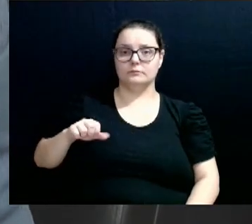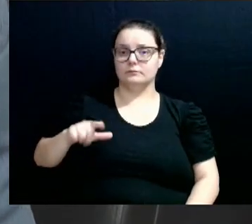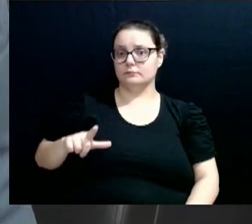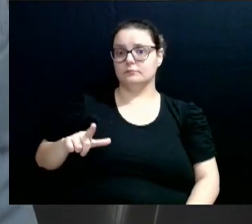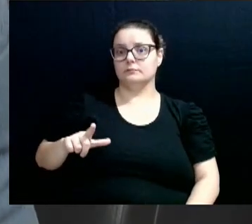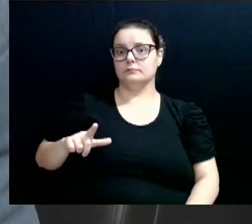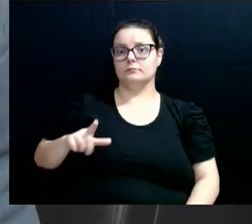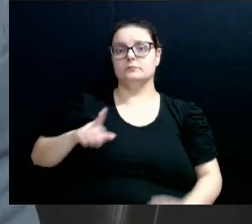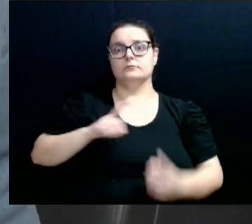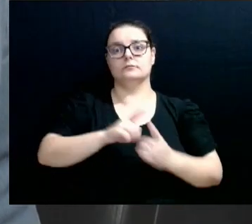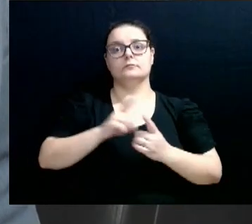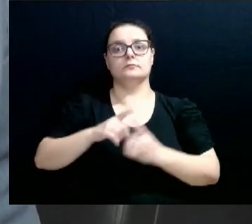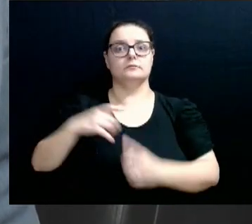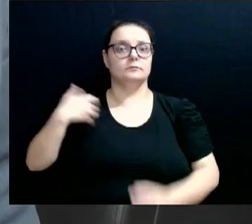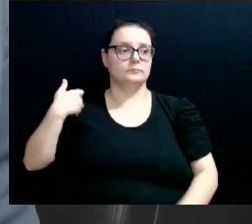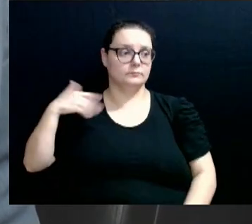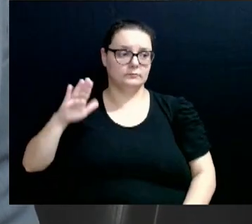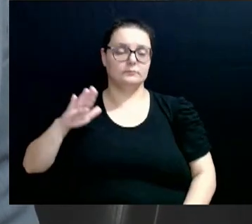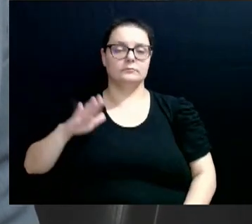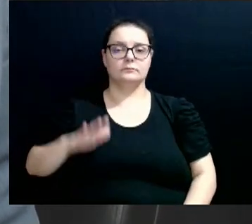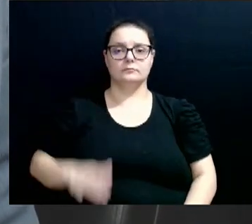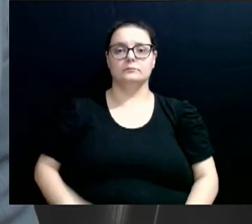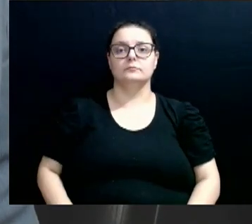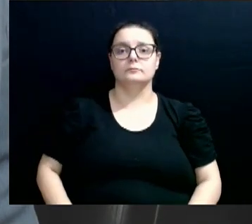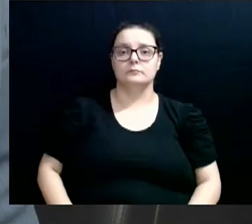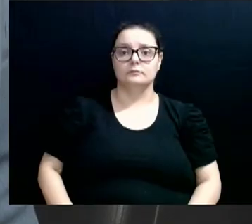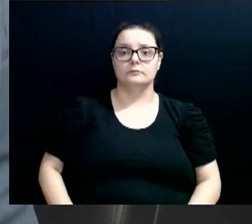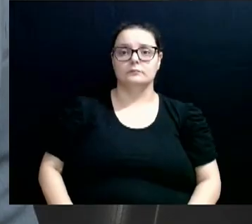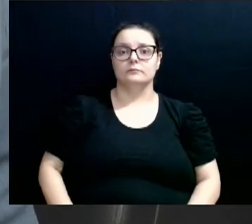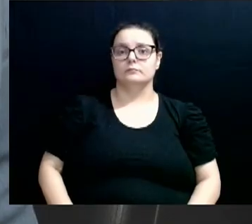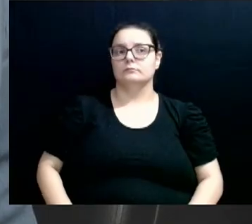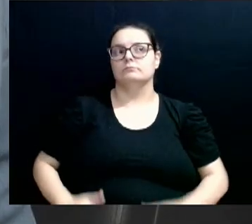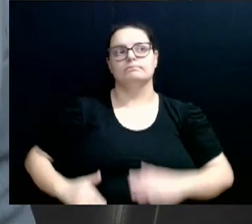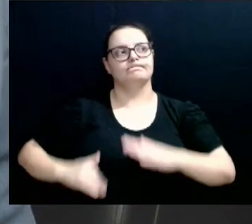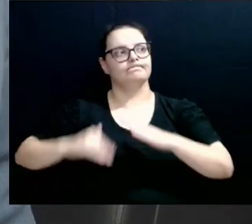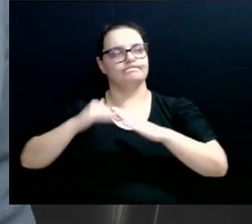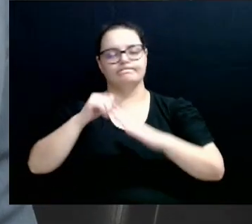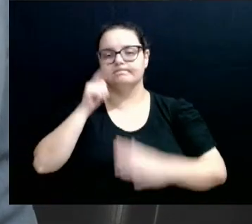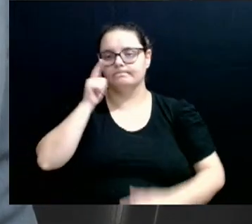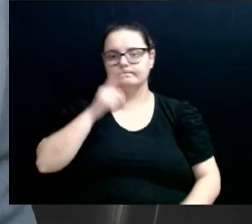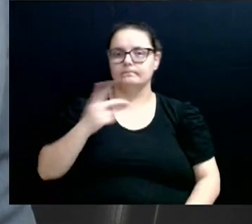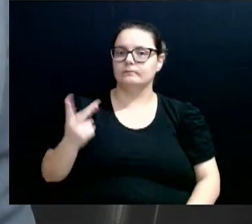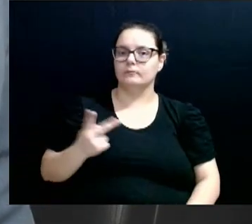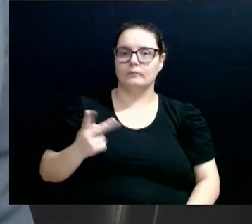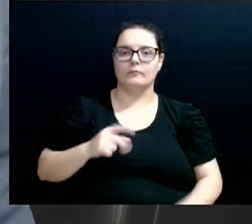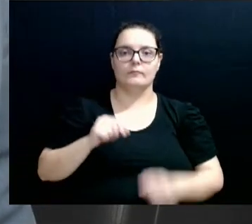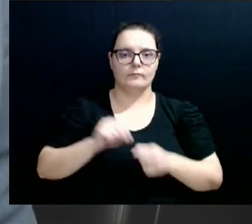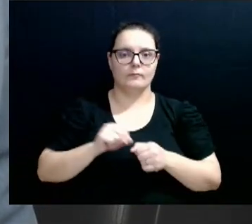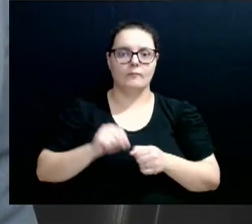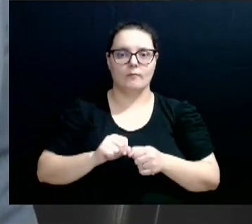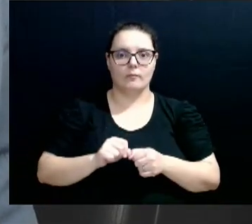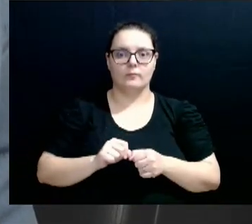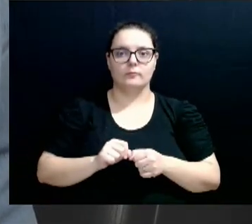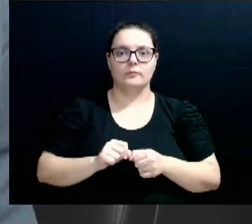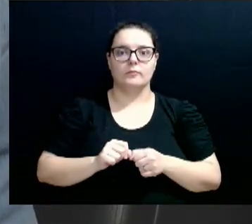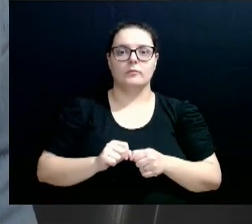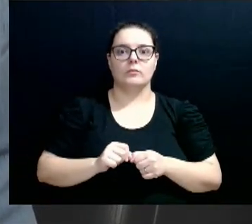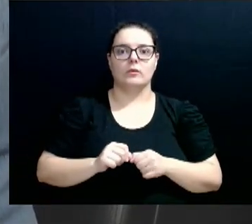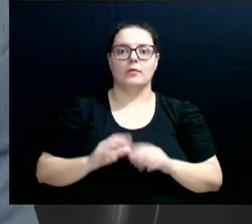adultos. Foi o máximo que eles conseguiram de escolarização.